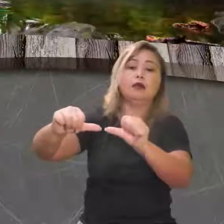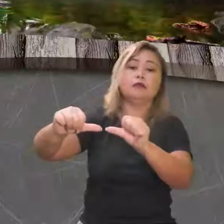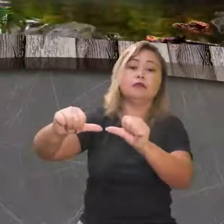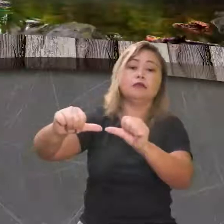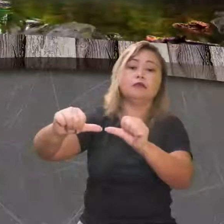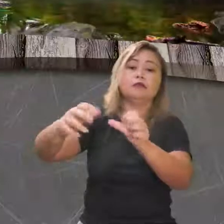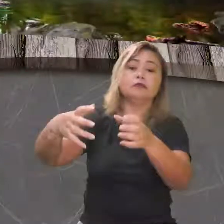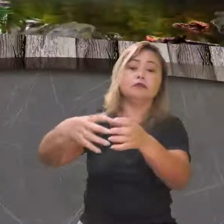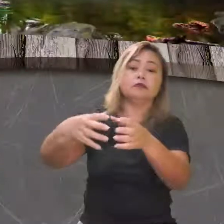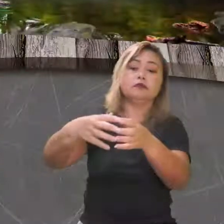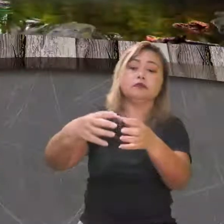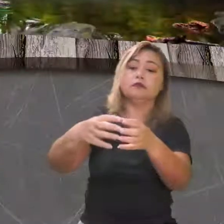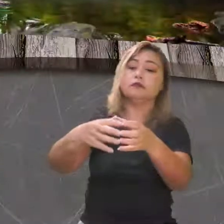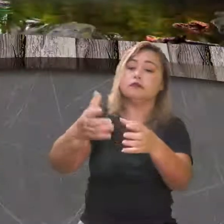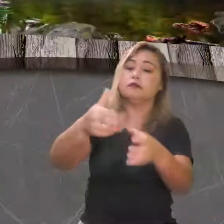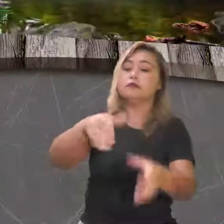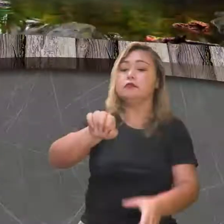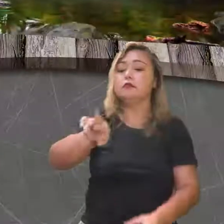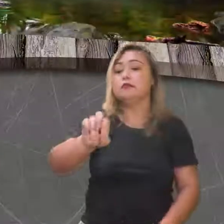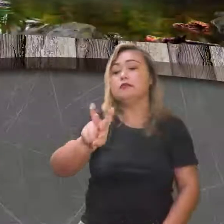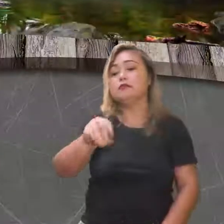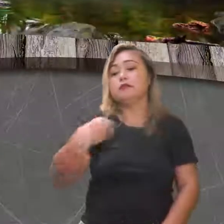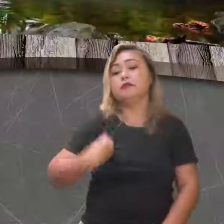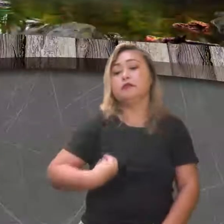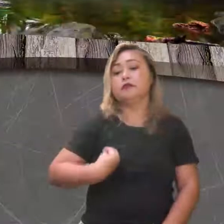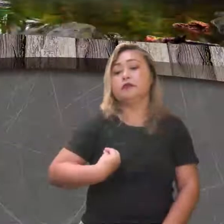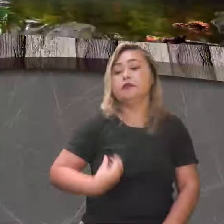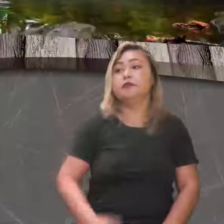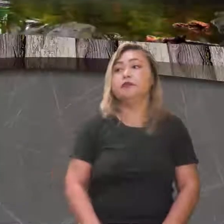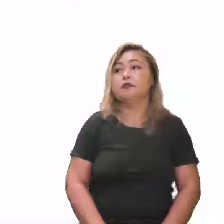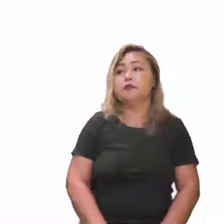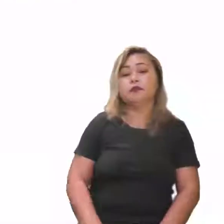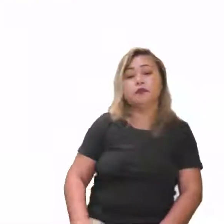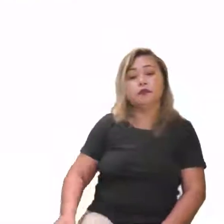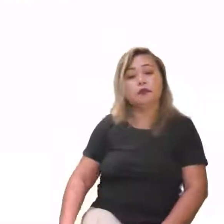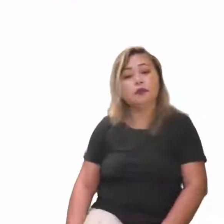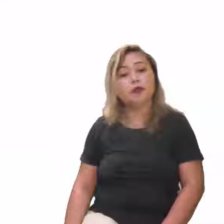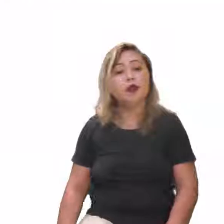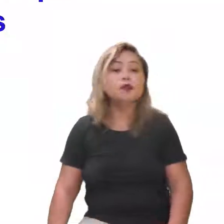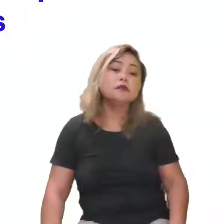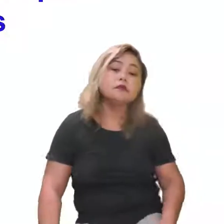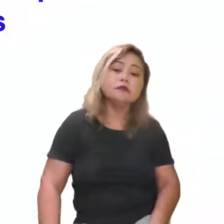né, esse grupo de seres vivos. Tá bom? Joga lá, então.